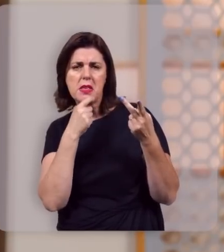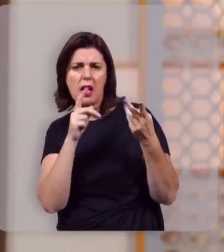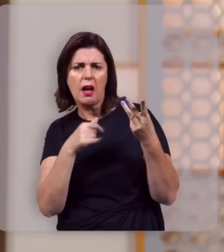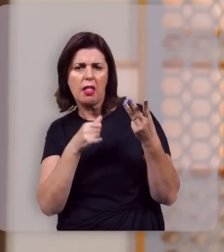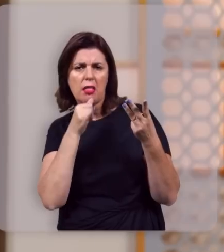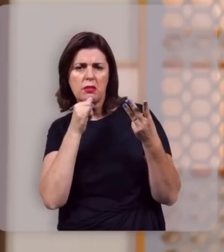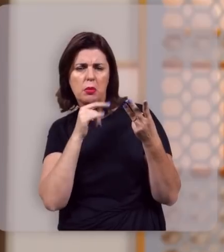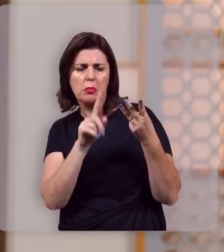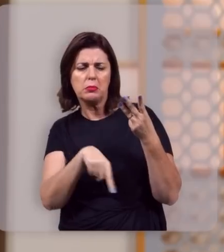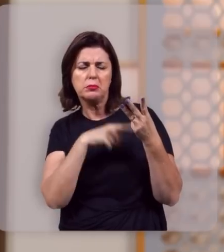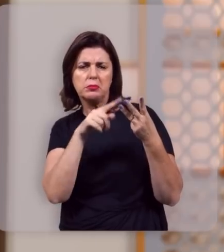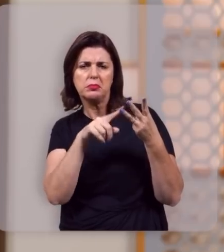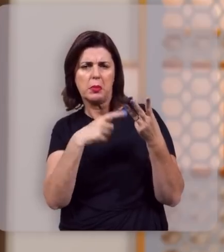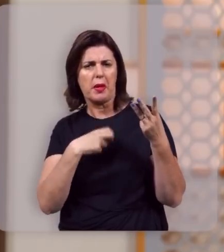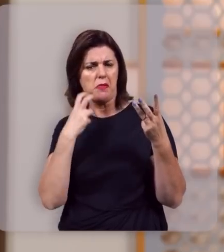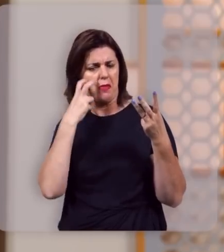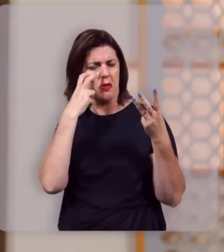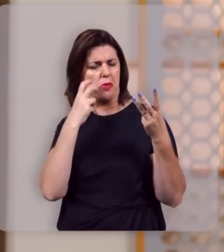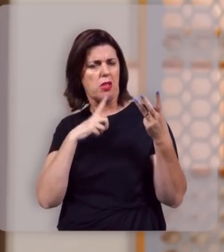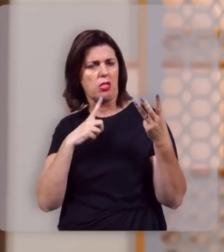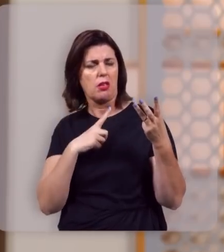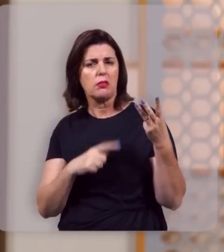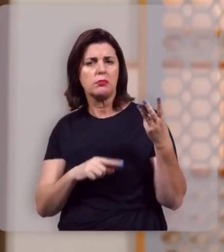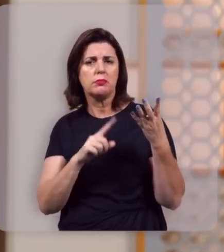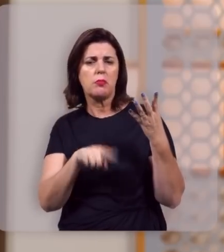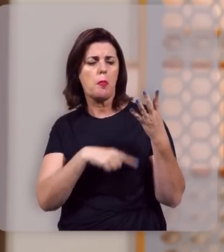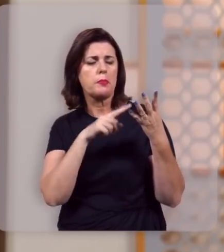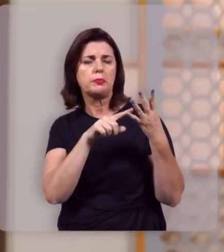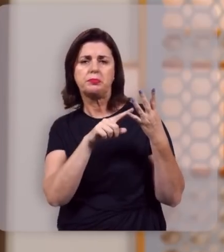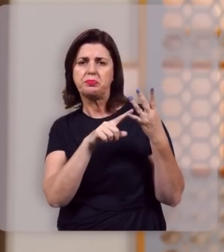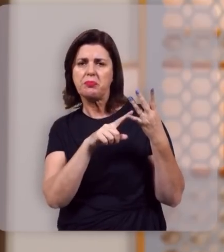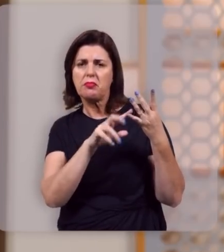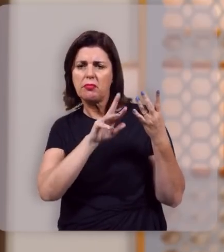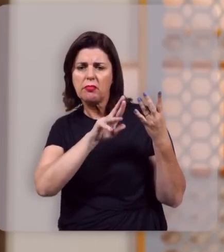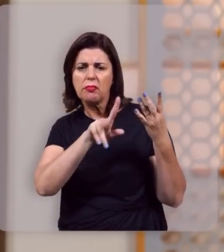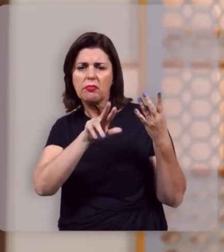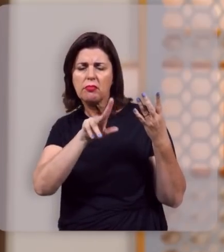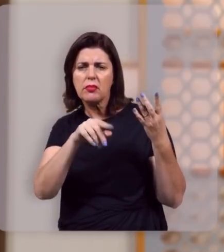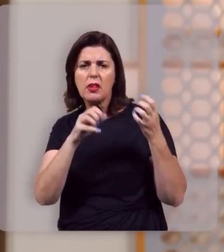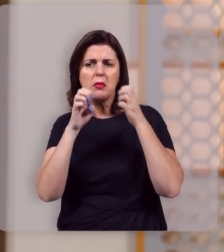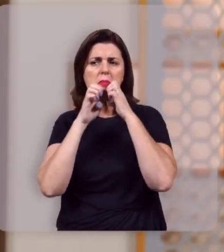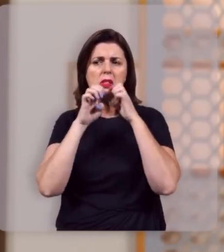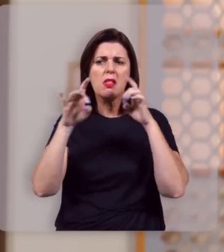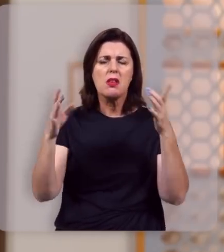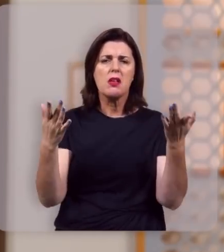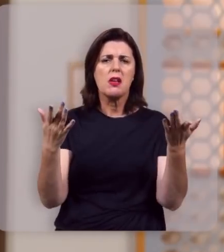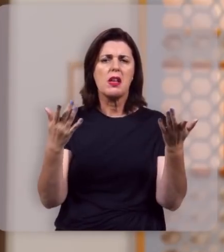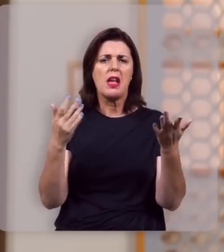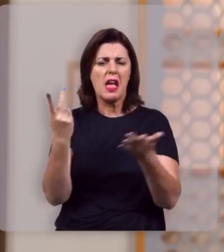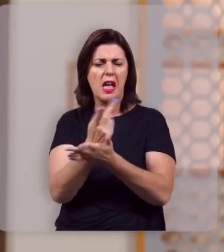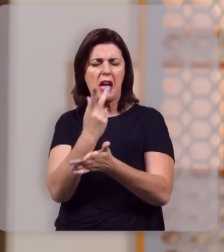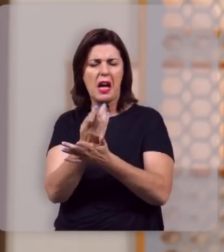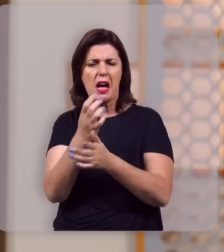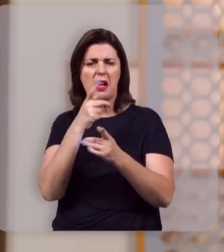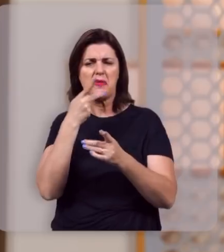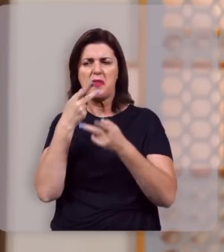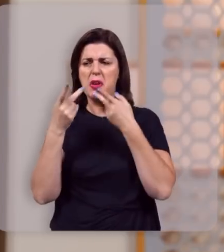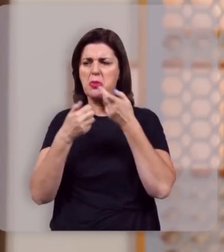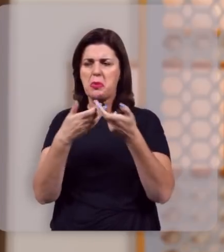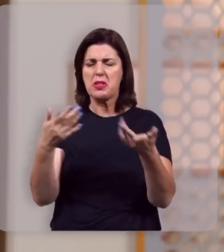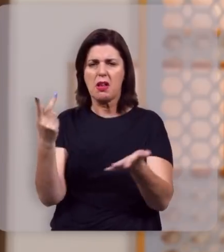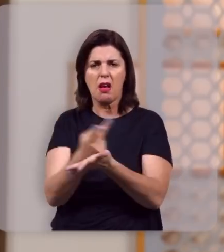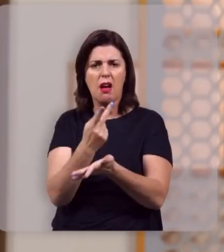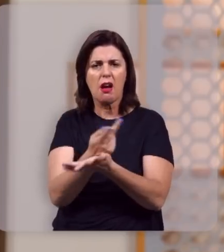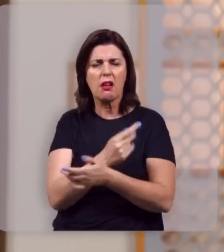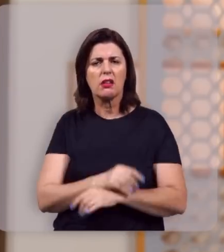imoral da qual você se envergonhou alguma vez? espalhou fake news alguma